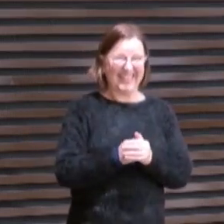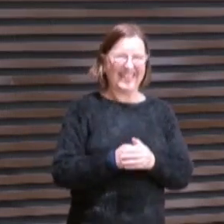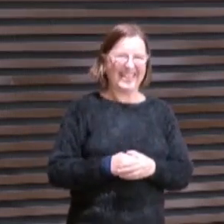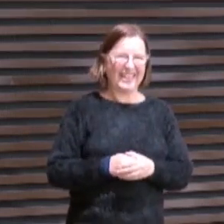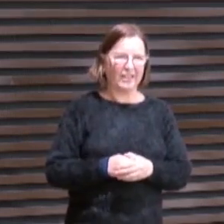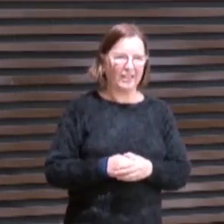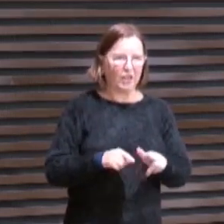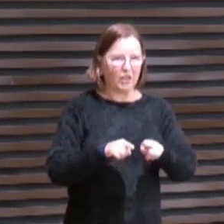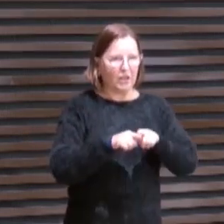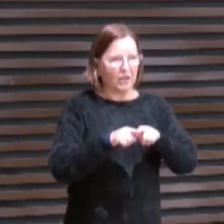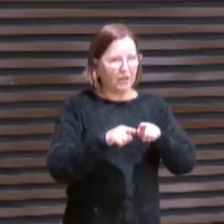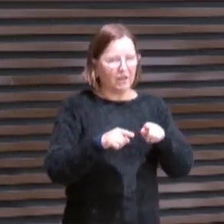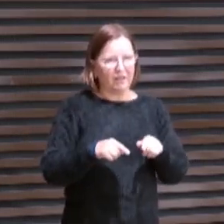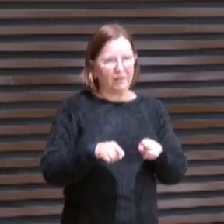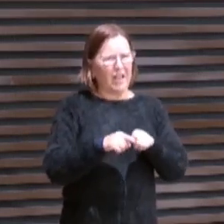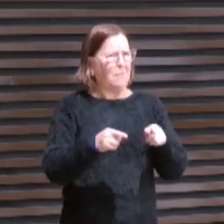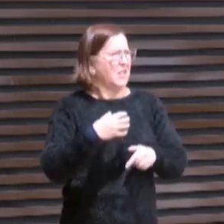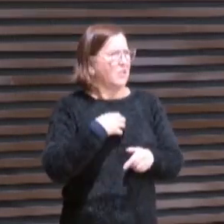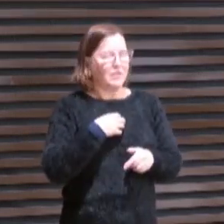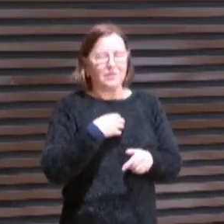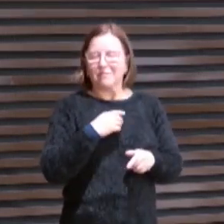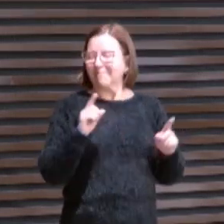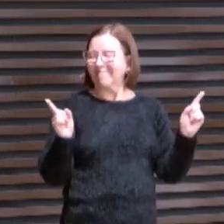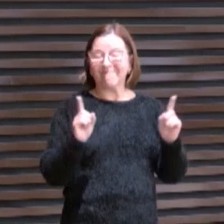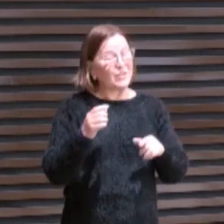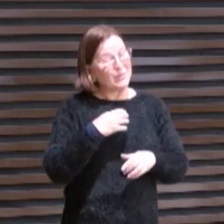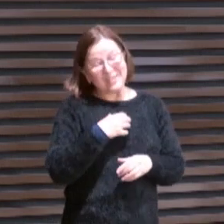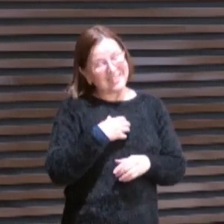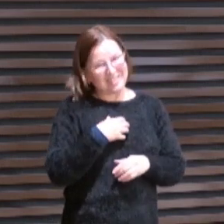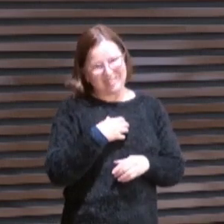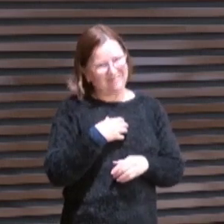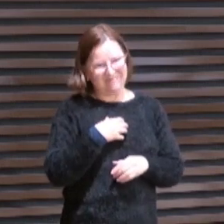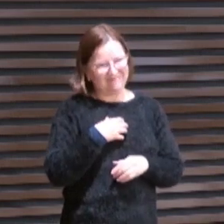Mas eu não sinto, Glênio, não, você não vai sentir nunca isto.